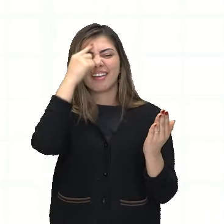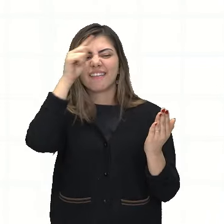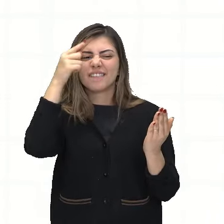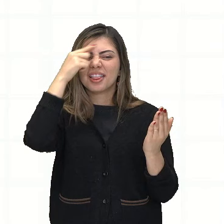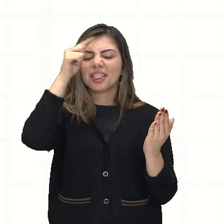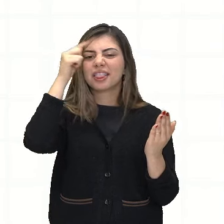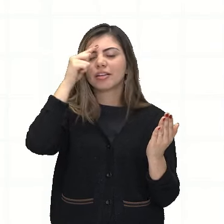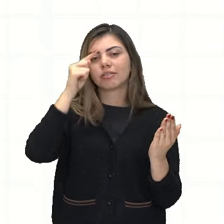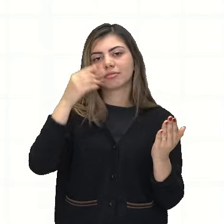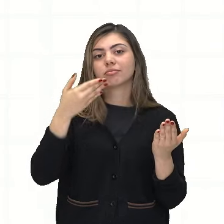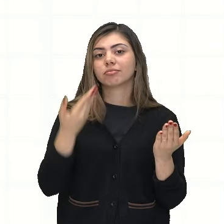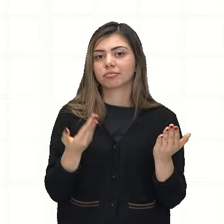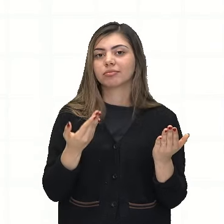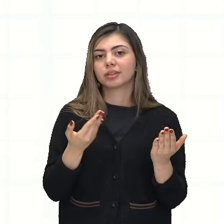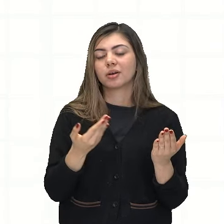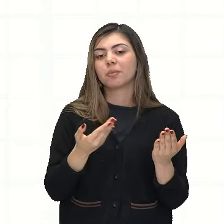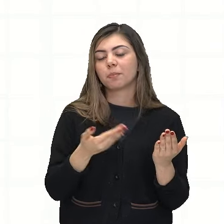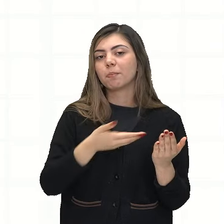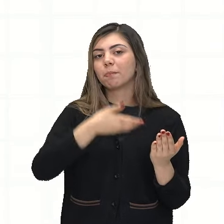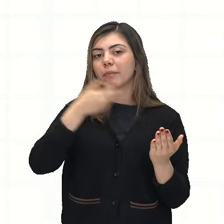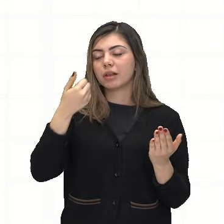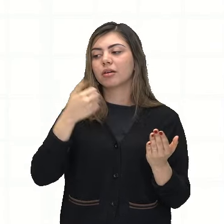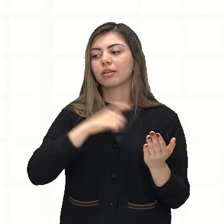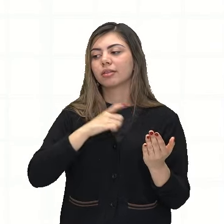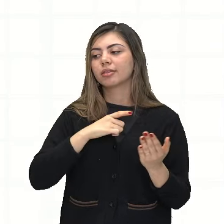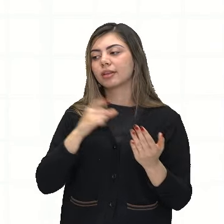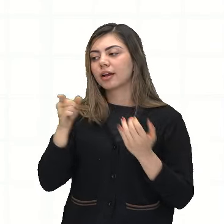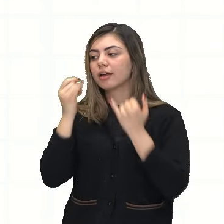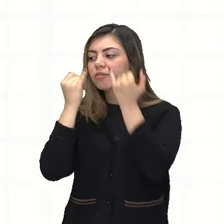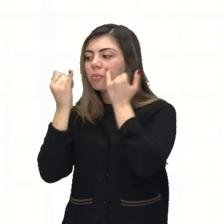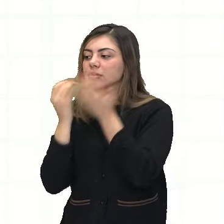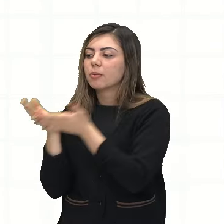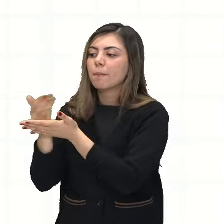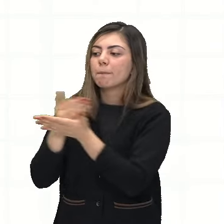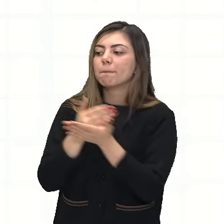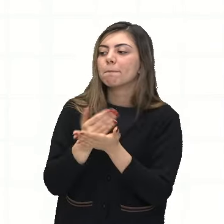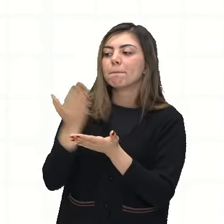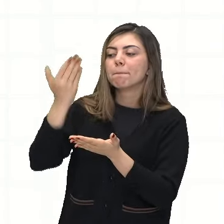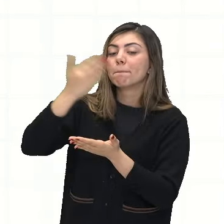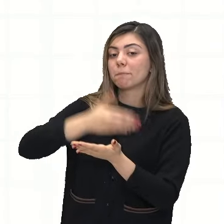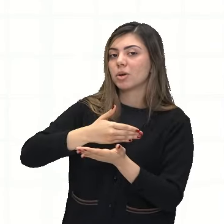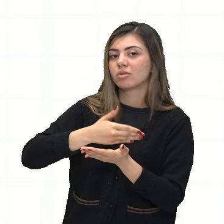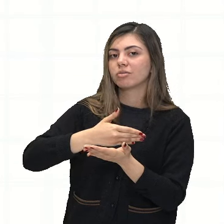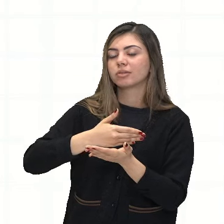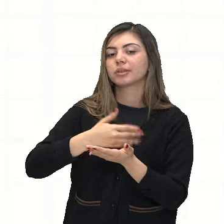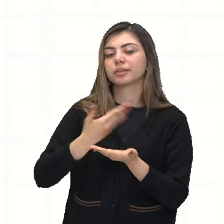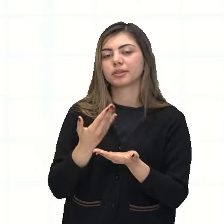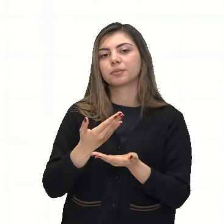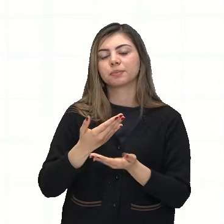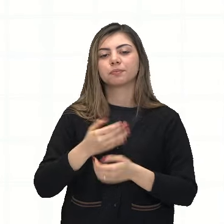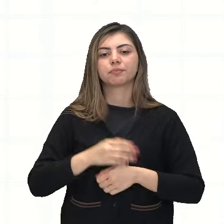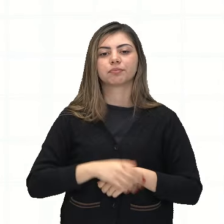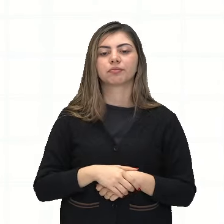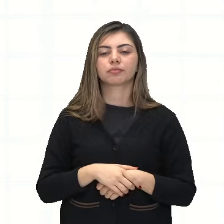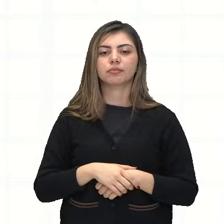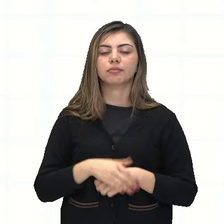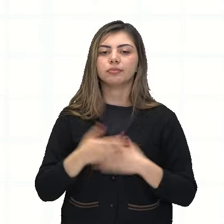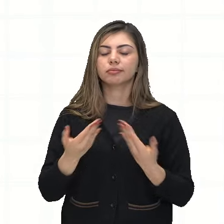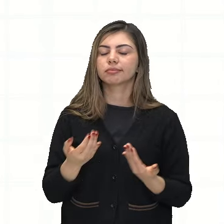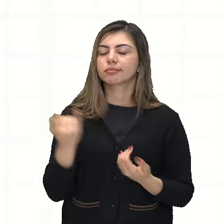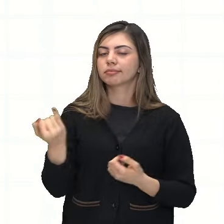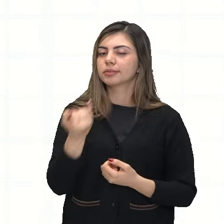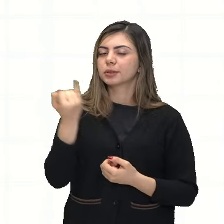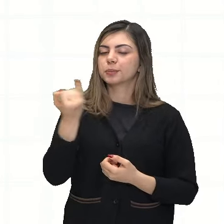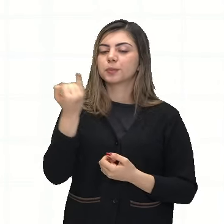nenhum que você e não tem uma base isso vai invalidar E também descredibilizar o que você está desenvolvendo então é